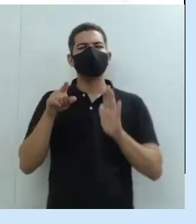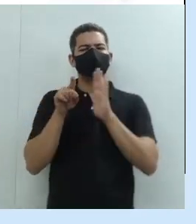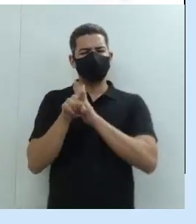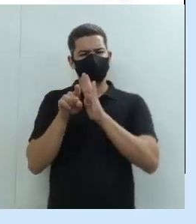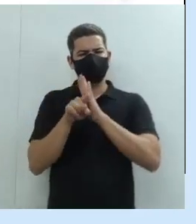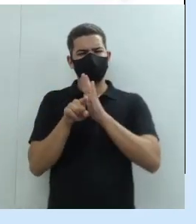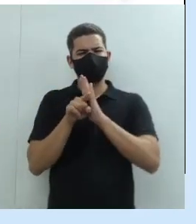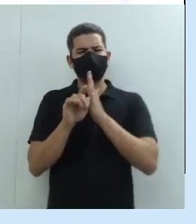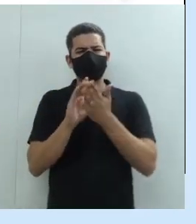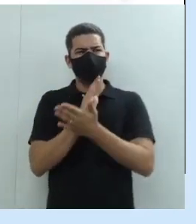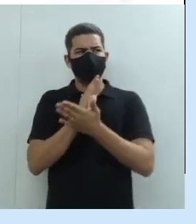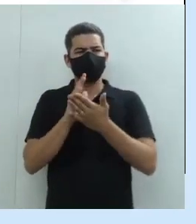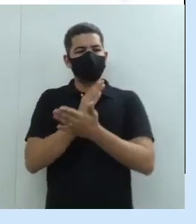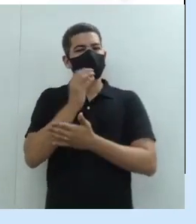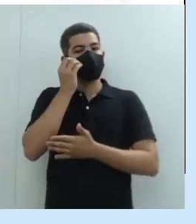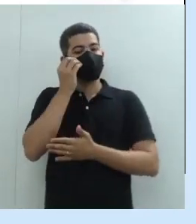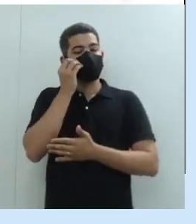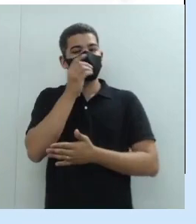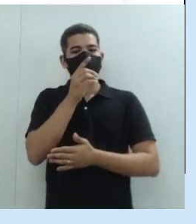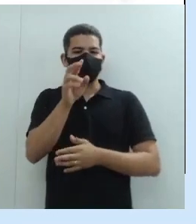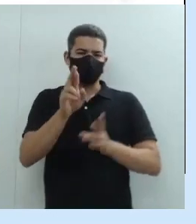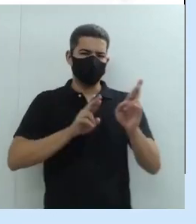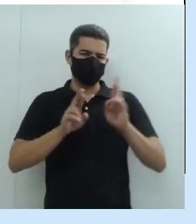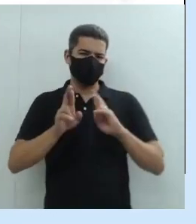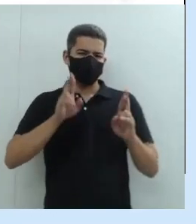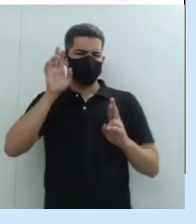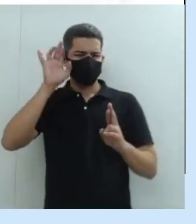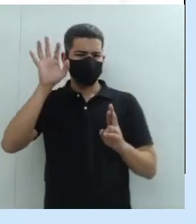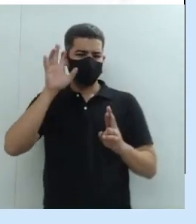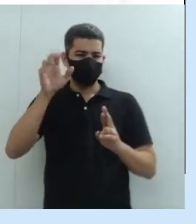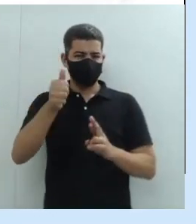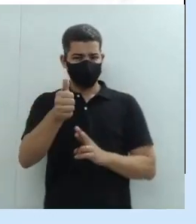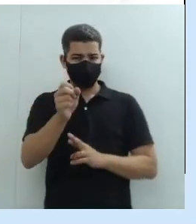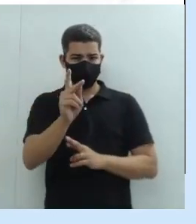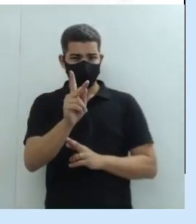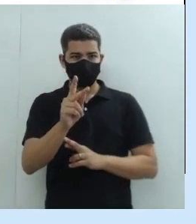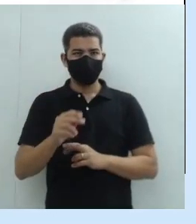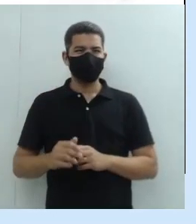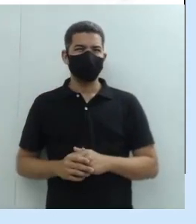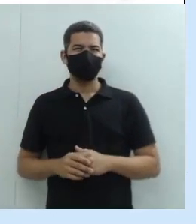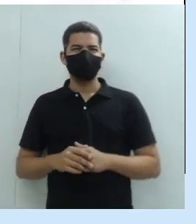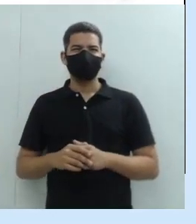queria que vocês tentassem pensar junto comigo, respondermos juntos.